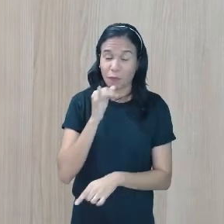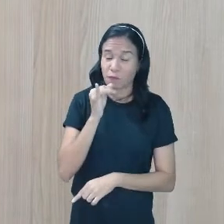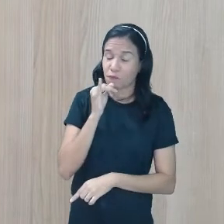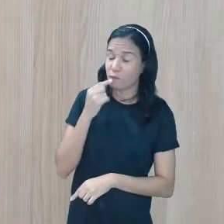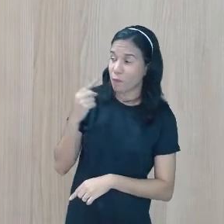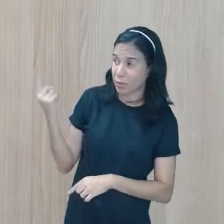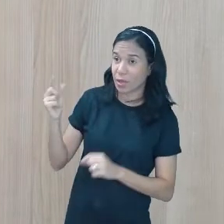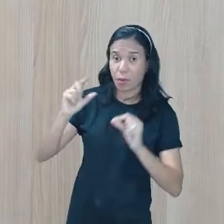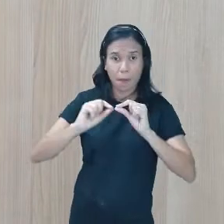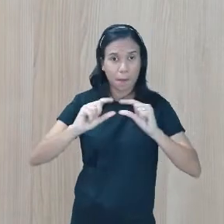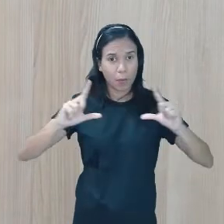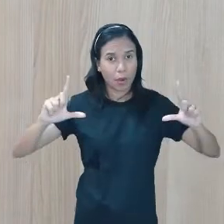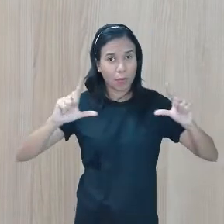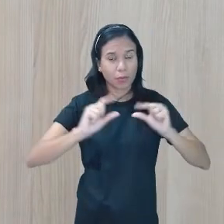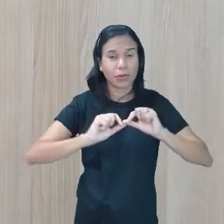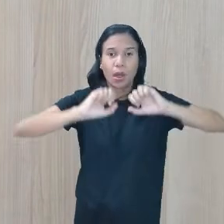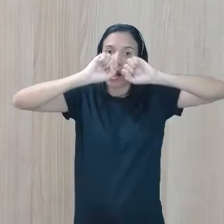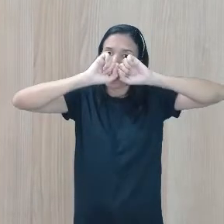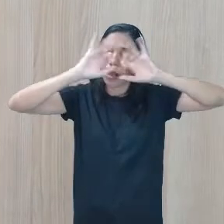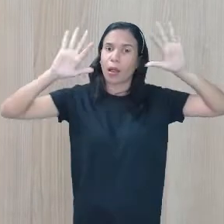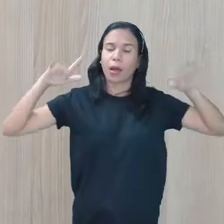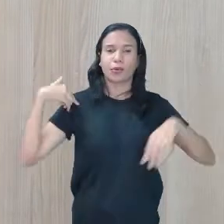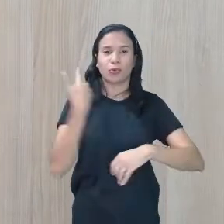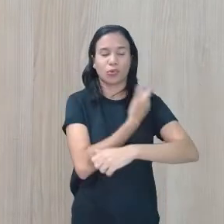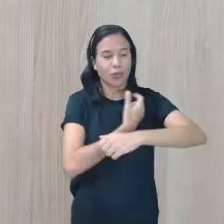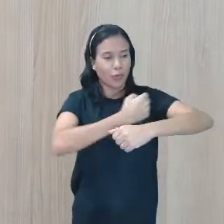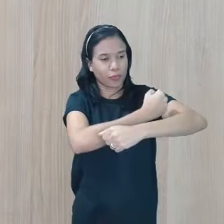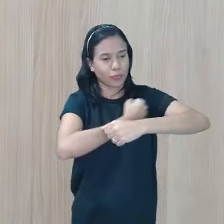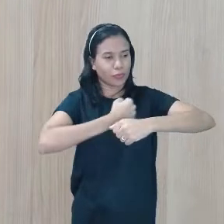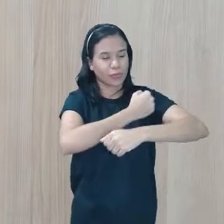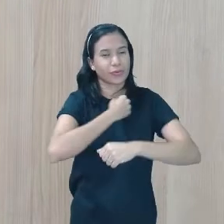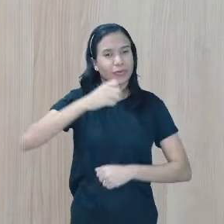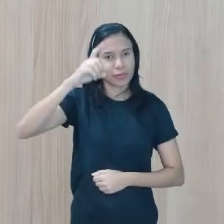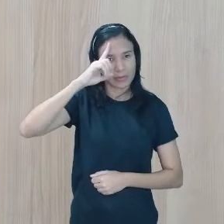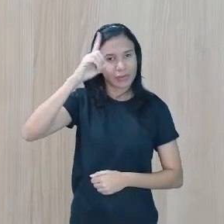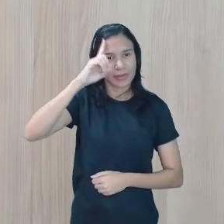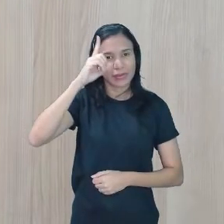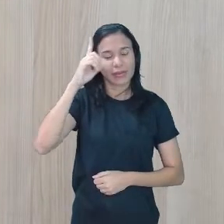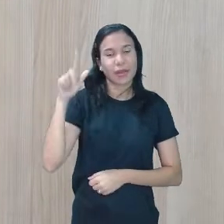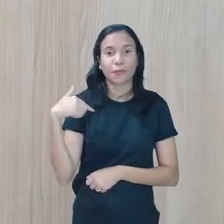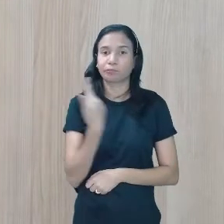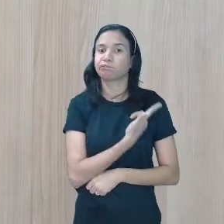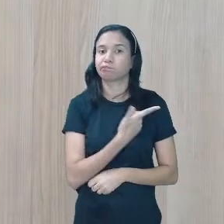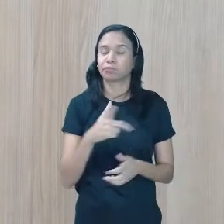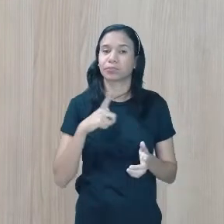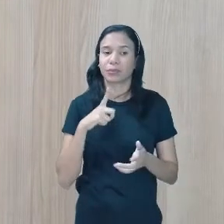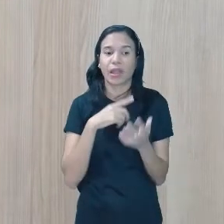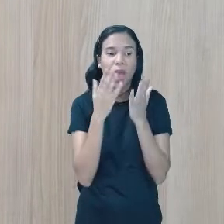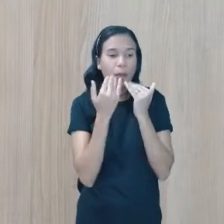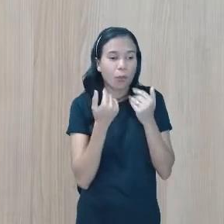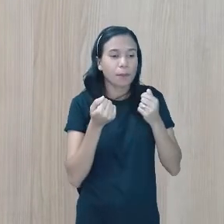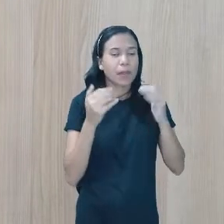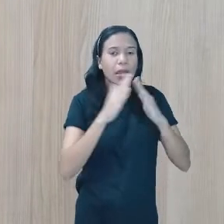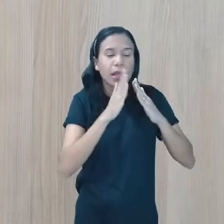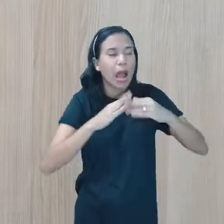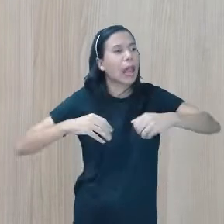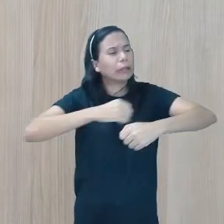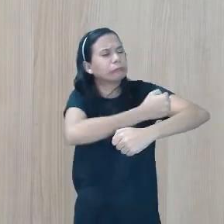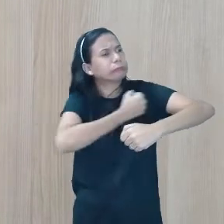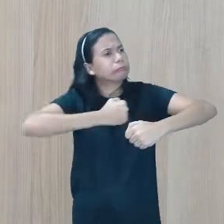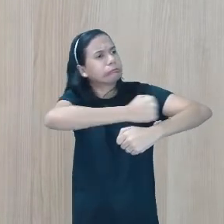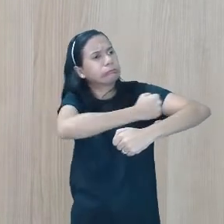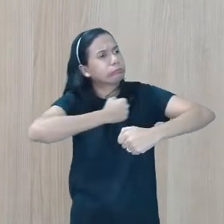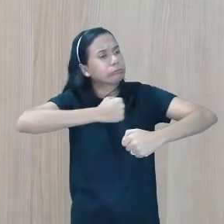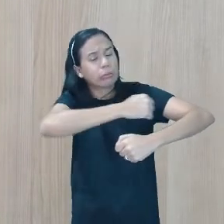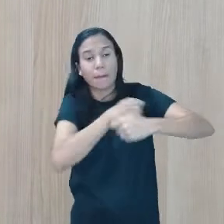aí de proporção é bem claro com as receitas que nós utilizamos no nosso dia a dia, né? Nós que fazemos algum alimento em casa, então